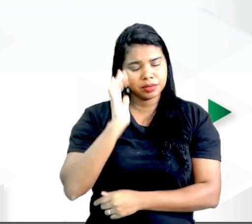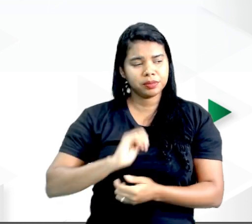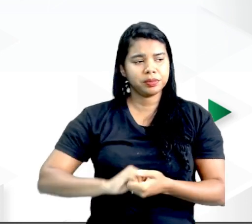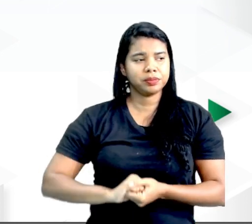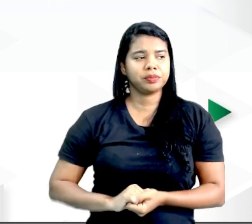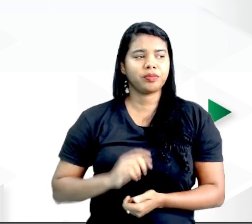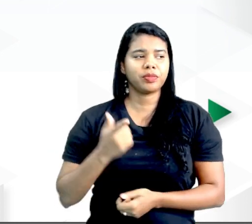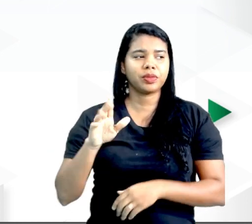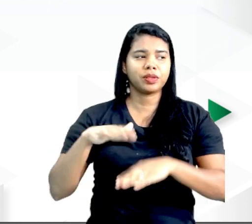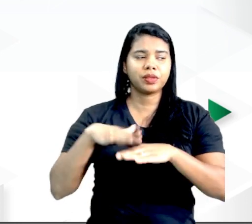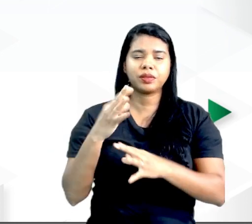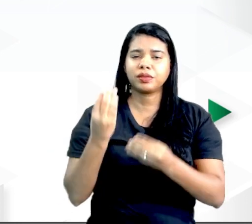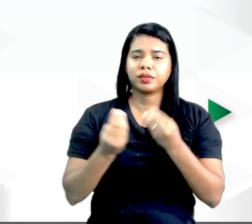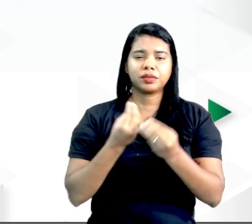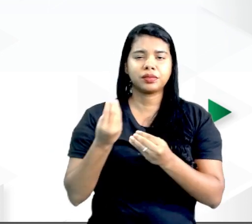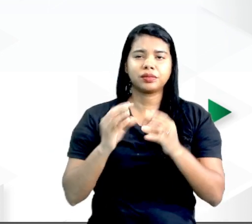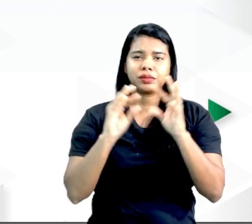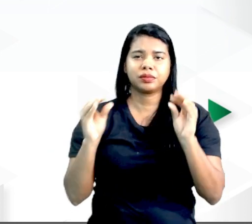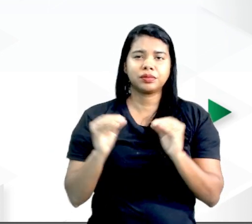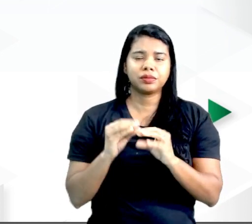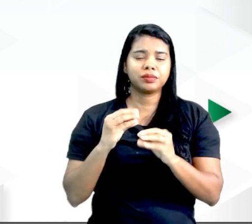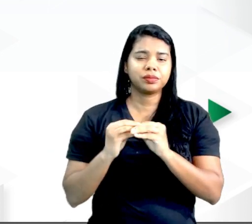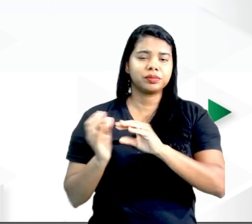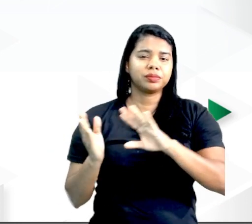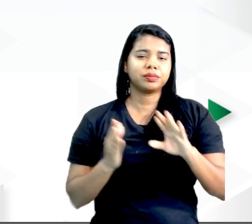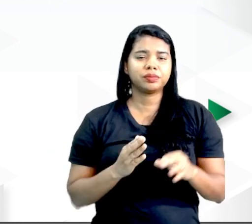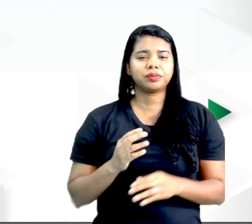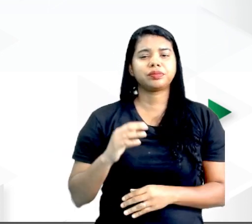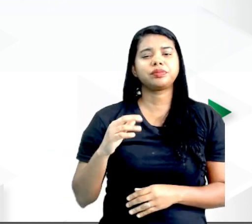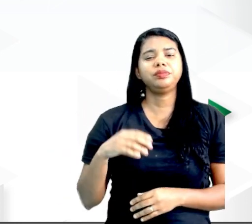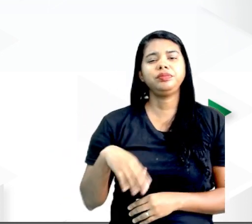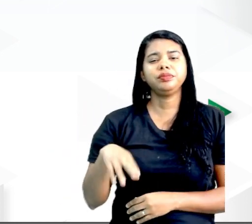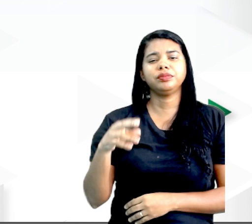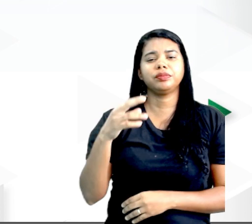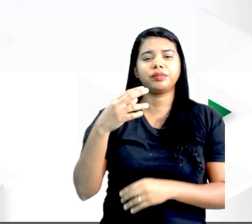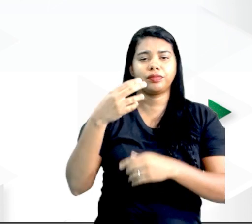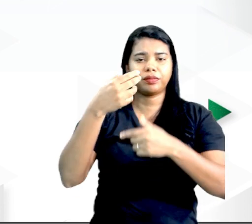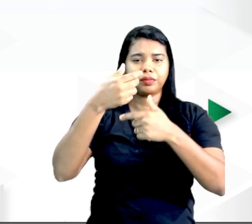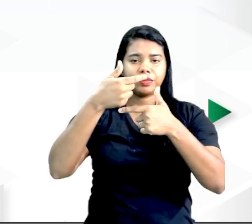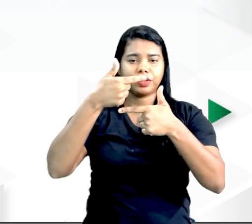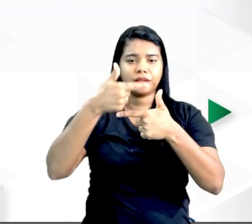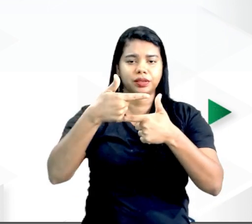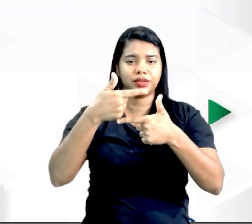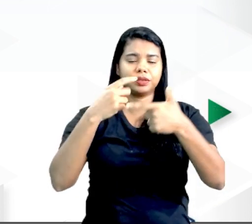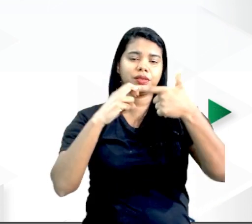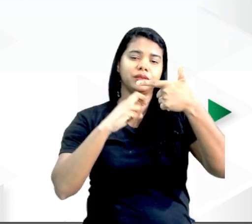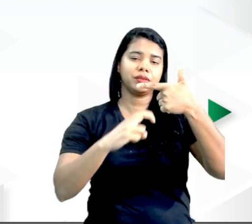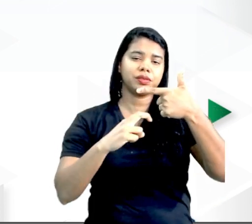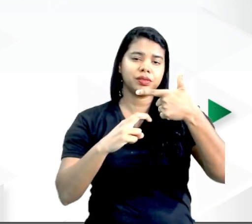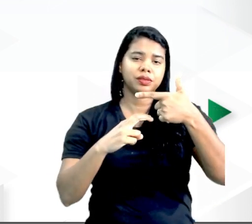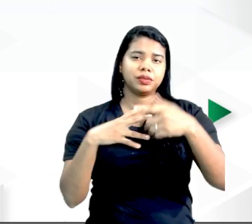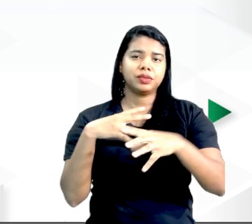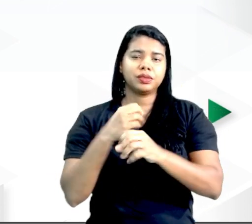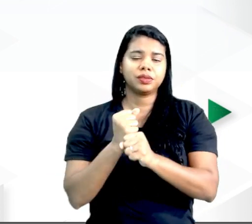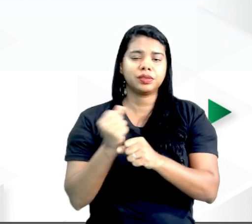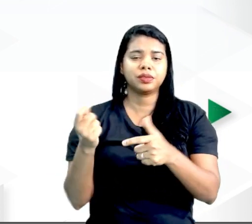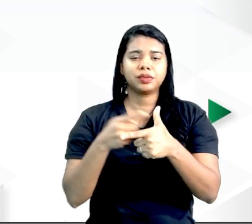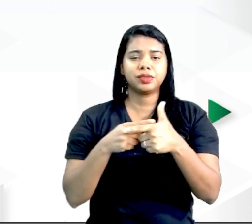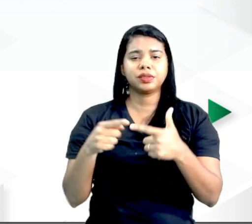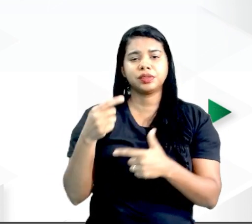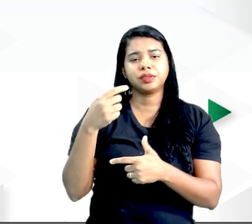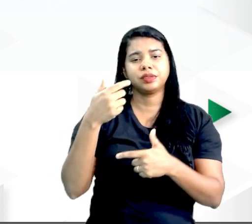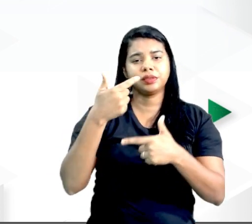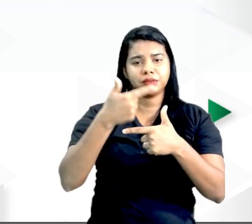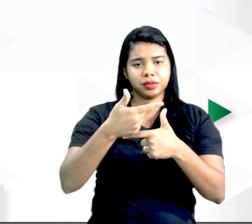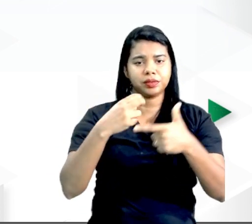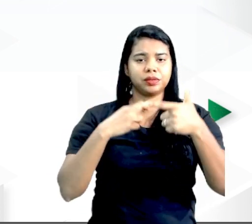eu não tenho mais como simplificar. A razão é 2/5. E se eu quiser o valor decimal, divide 2 por 5 e